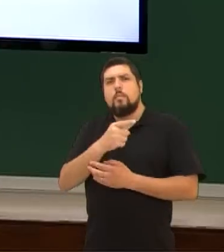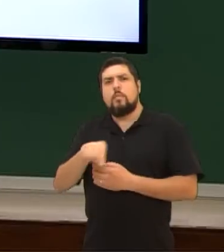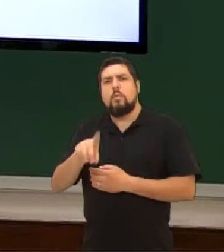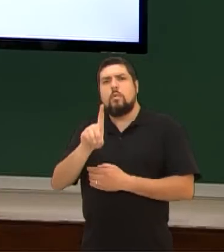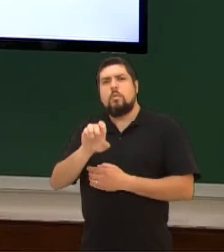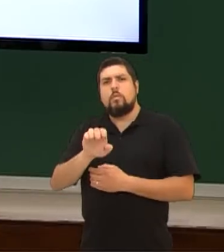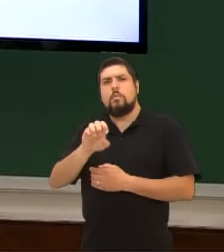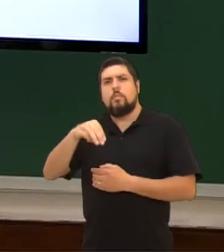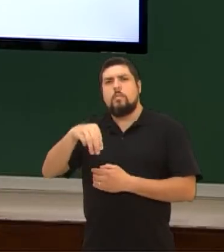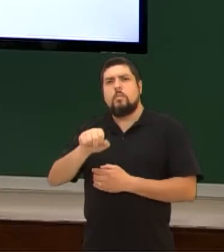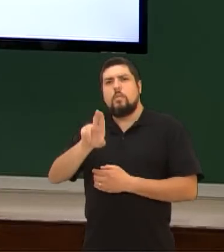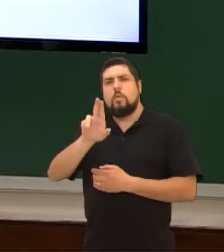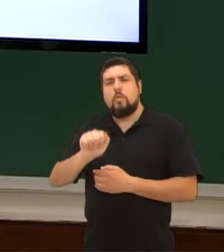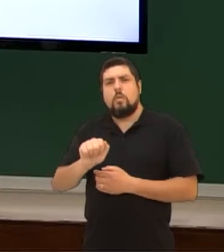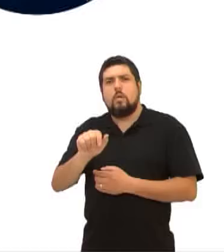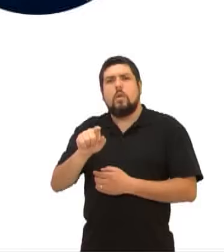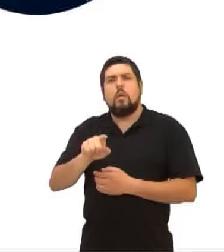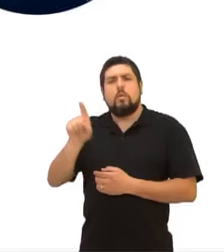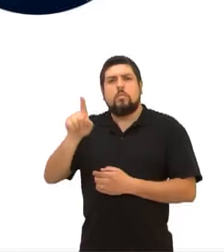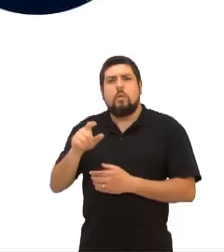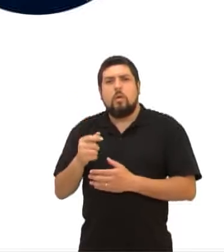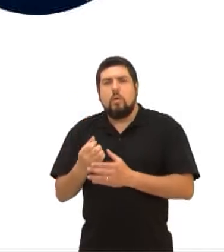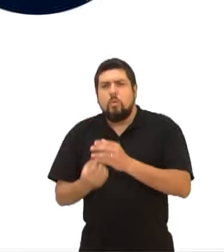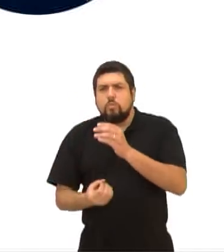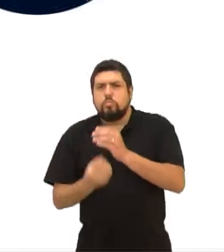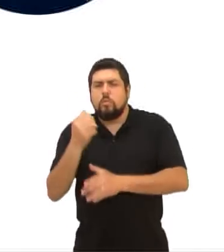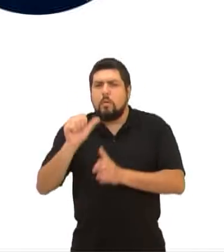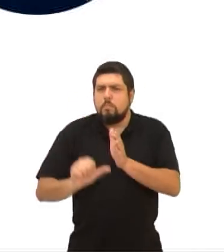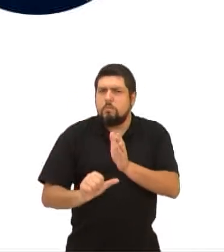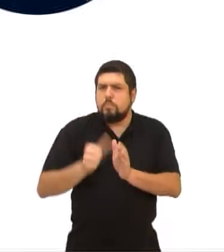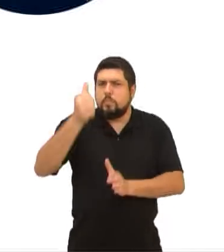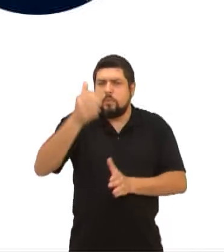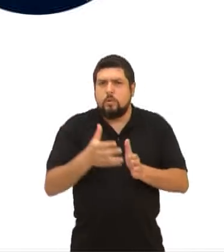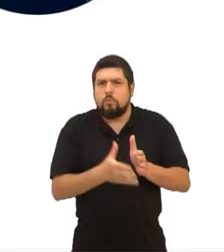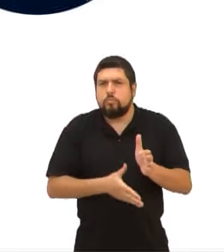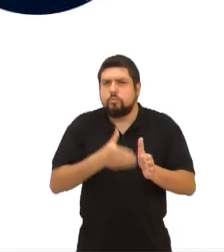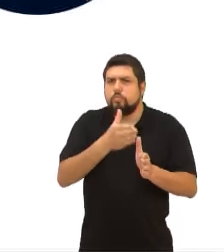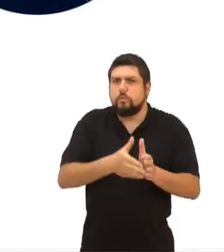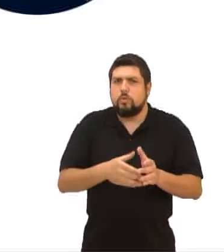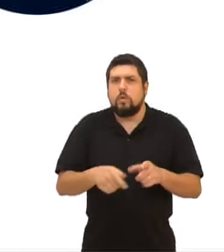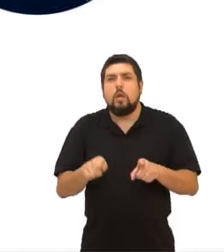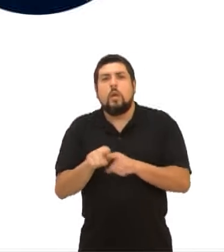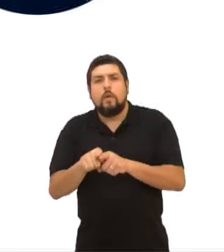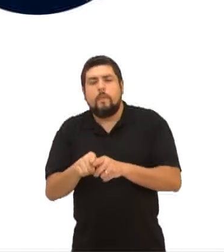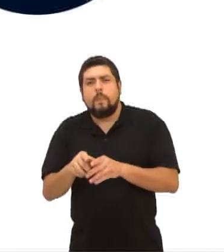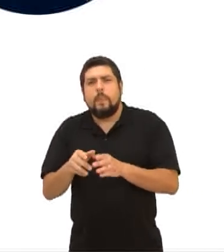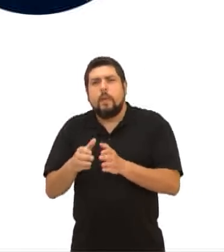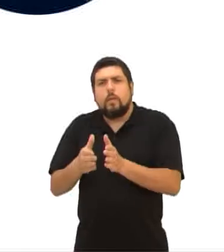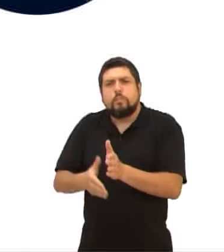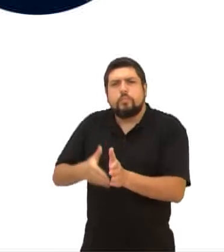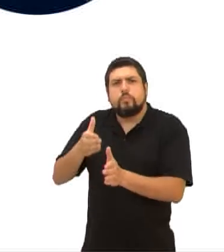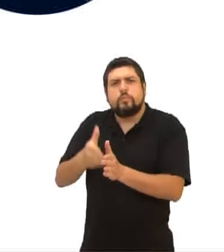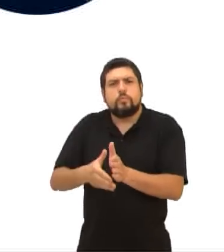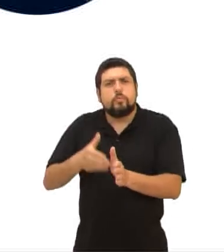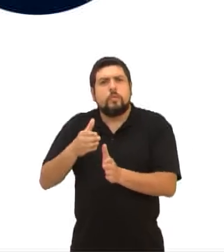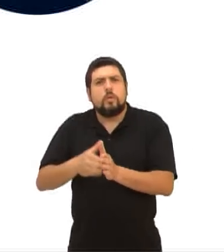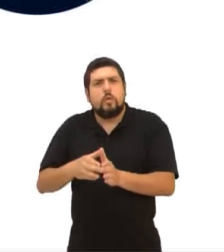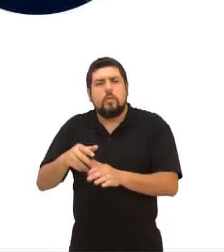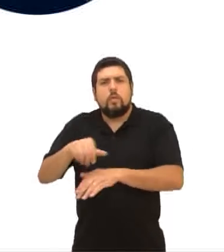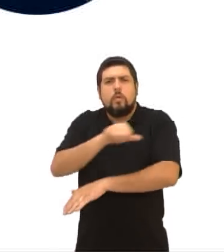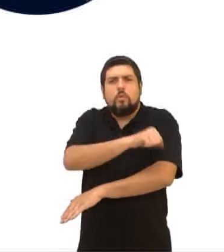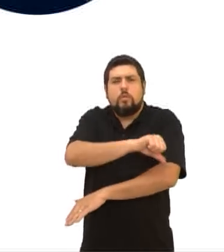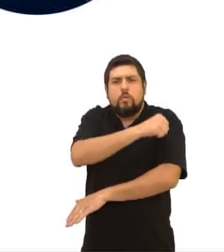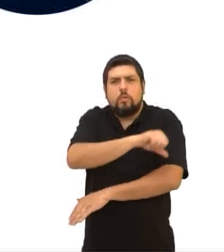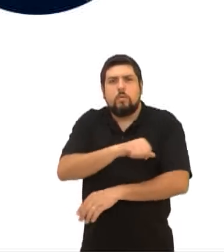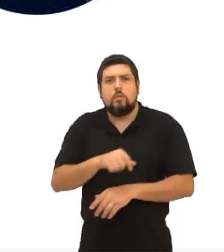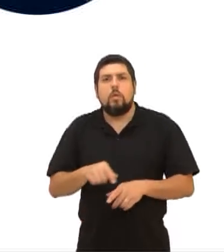ferrovia brasileira, construiu a primeira linha de bondes no Rio de Janeiro, foi responsável pela iluminação a gás na cidade do